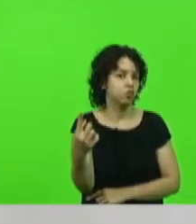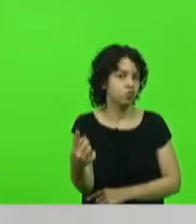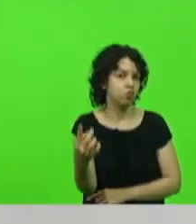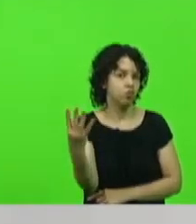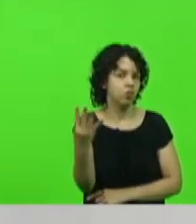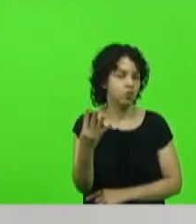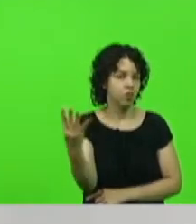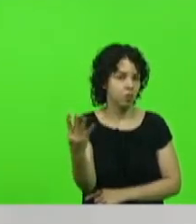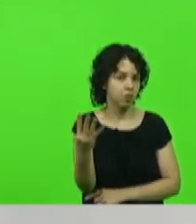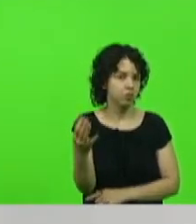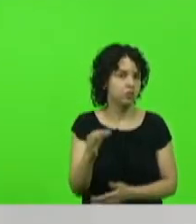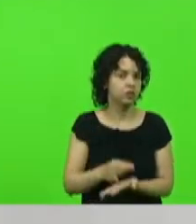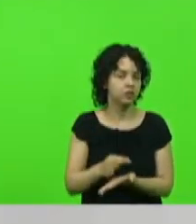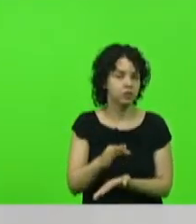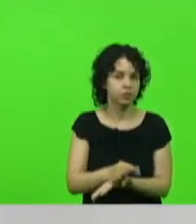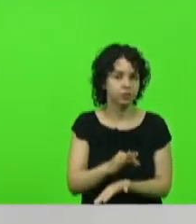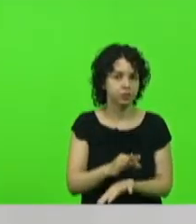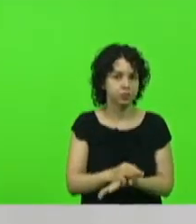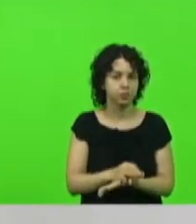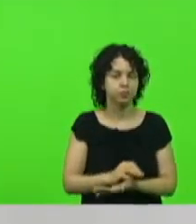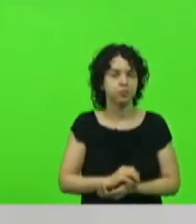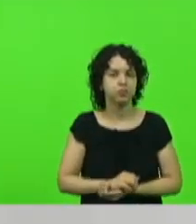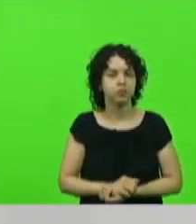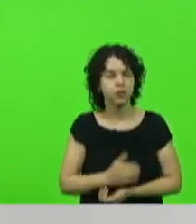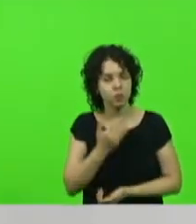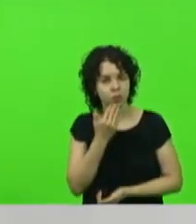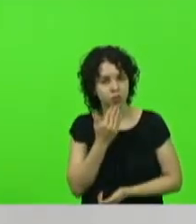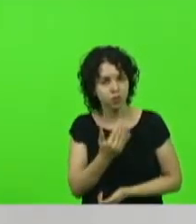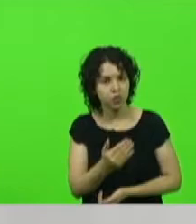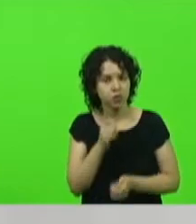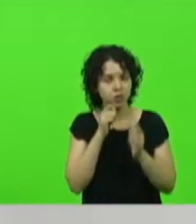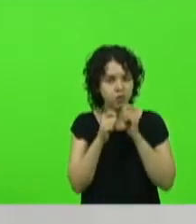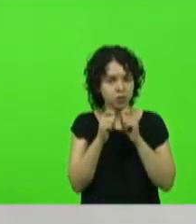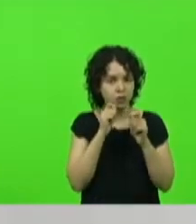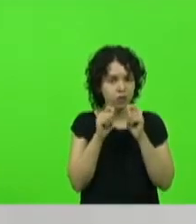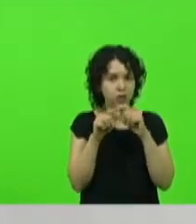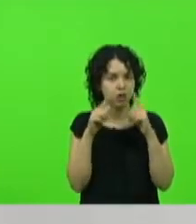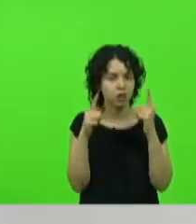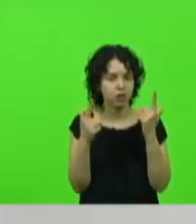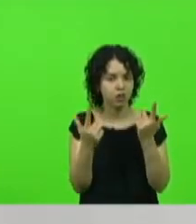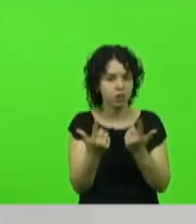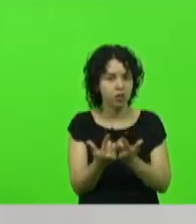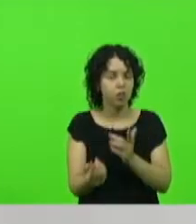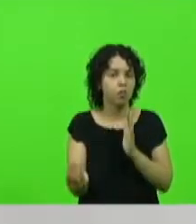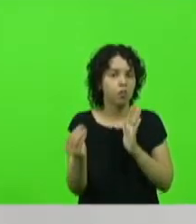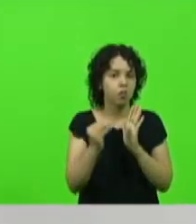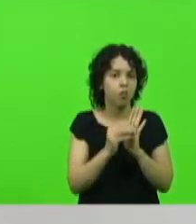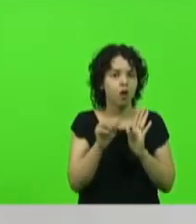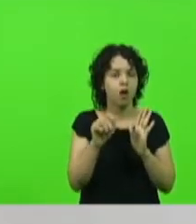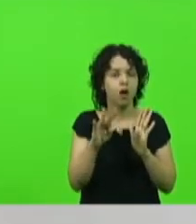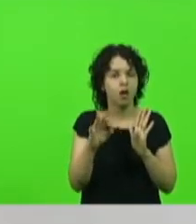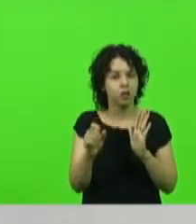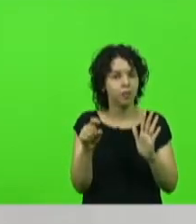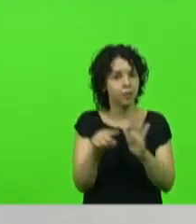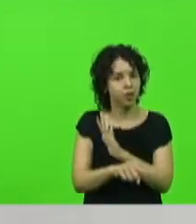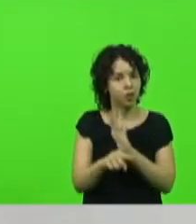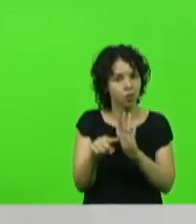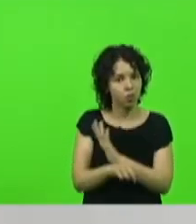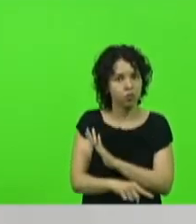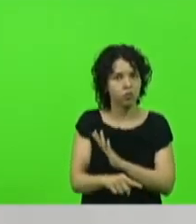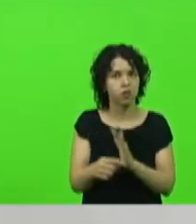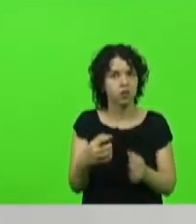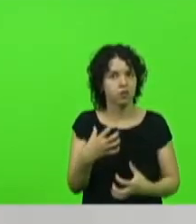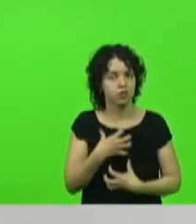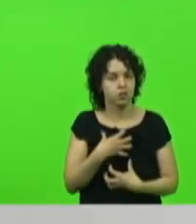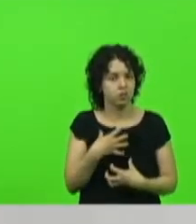R$ 369.121,44. Aí eu vou até pedir para que a assessoria da casa conste em ata as perguntas que eu vou fazer, porque eu não me senti satisfeito com